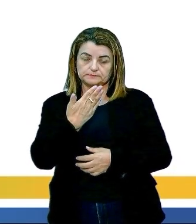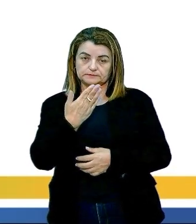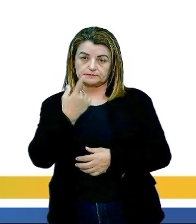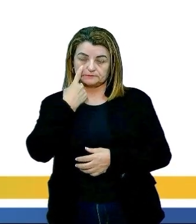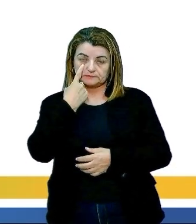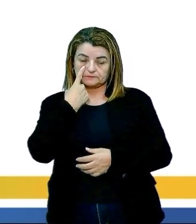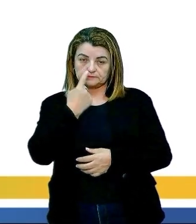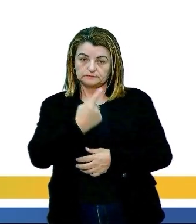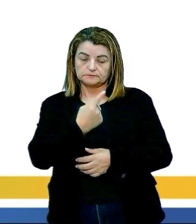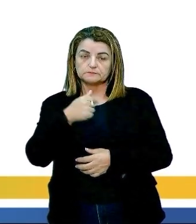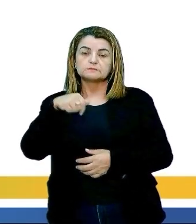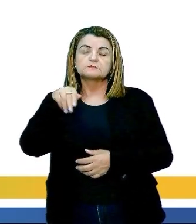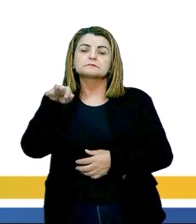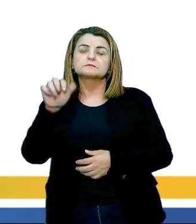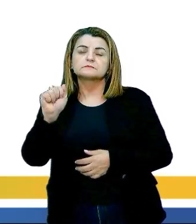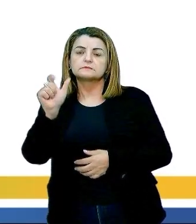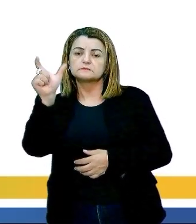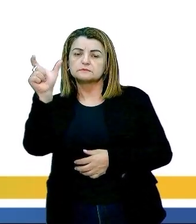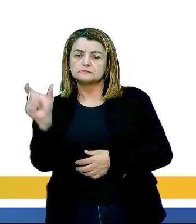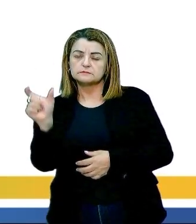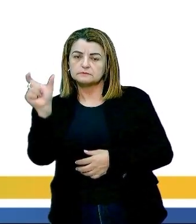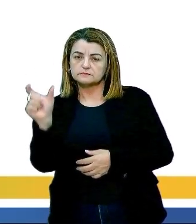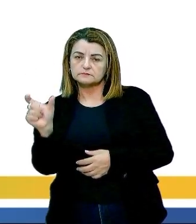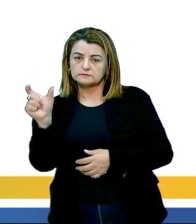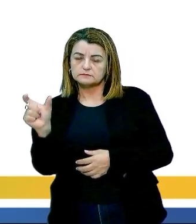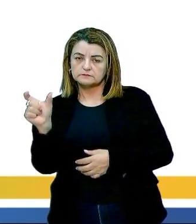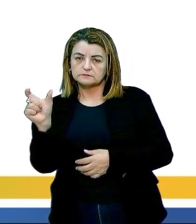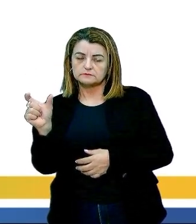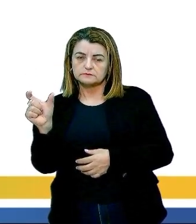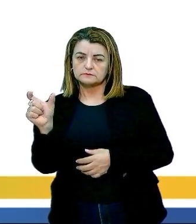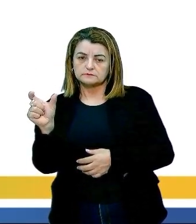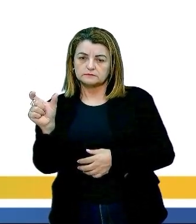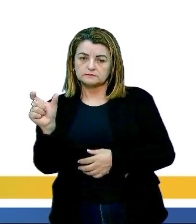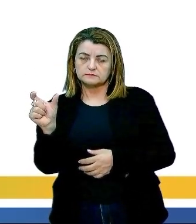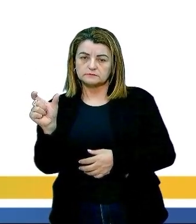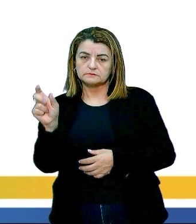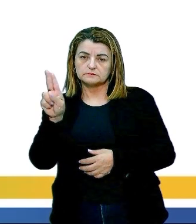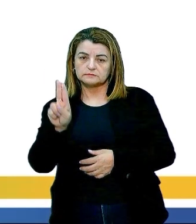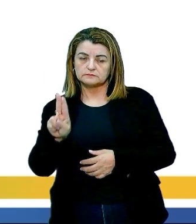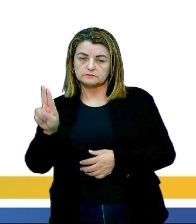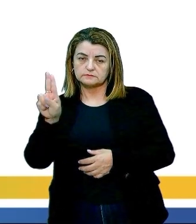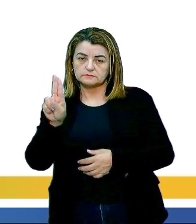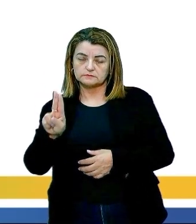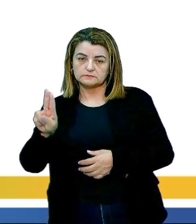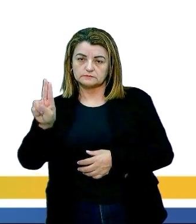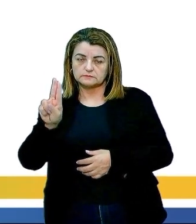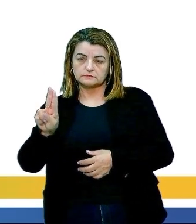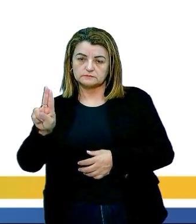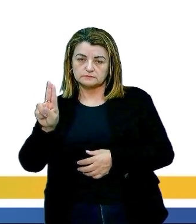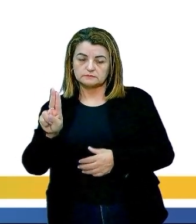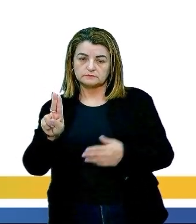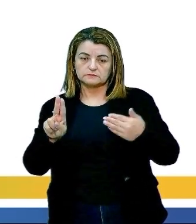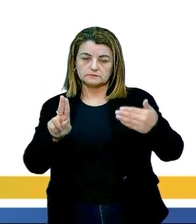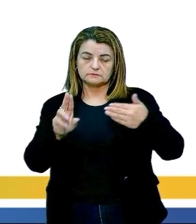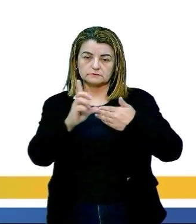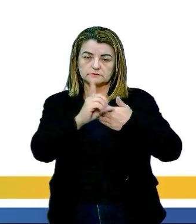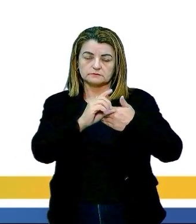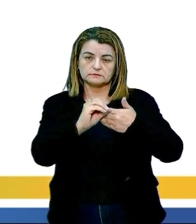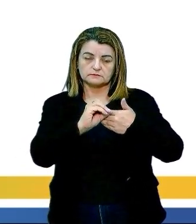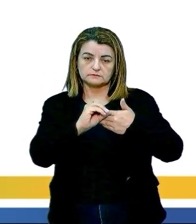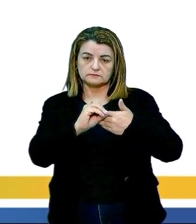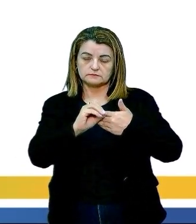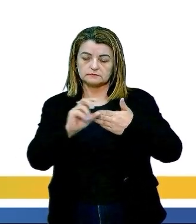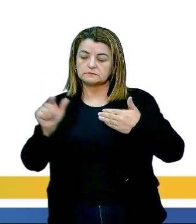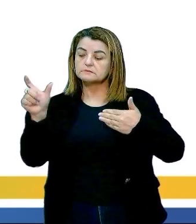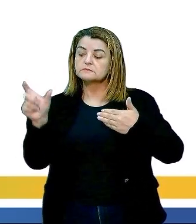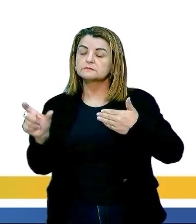Agora nós vamos ver quem são as pessoas, quem são os sujeitos que vão utilizar a partícula do e